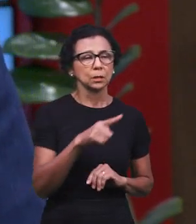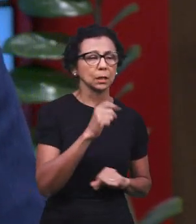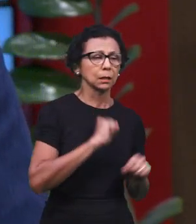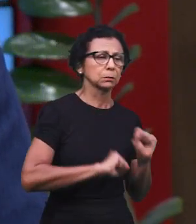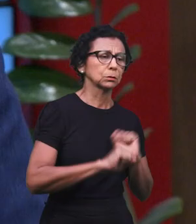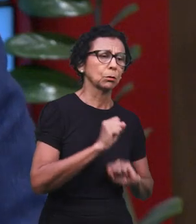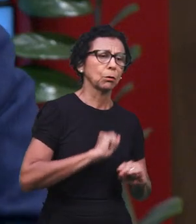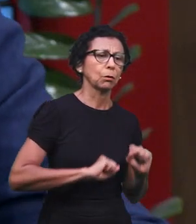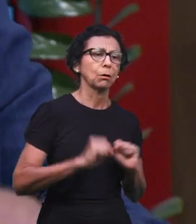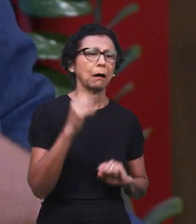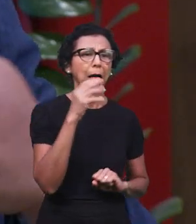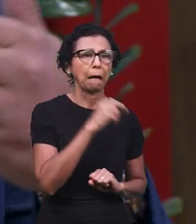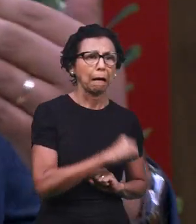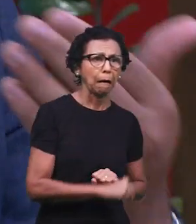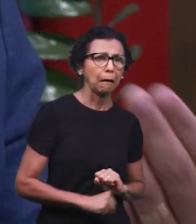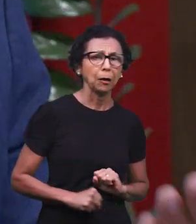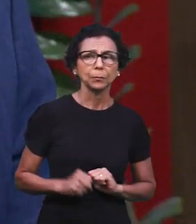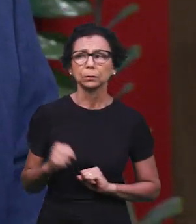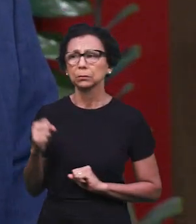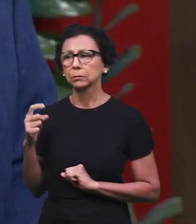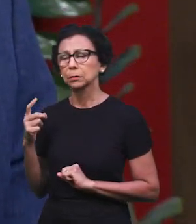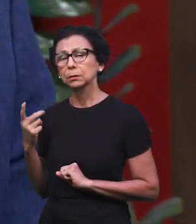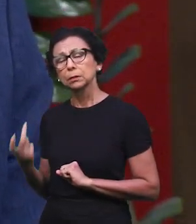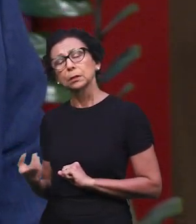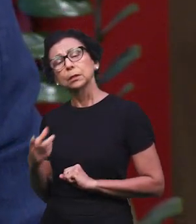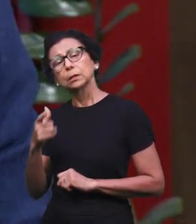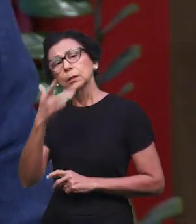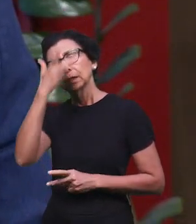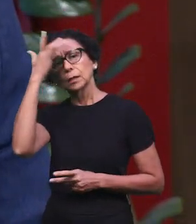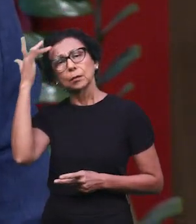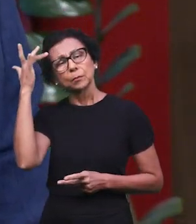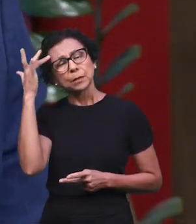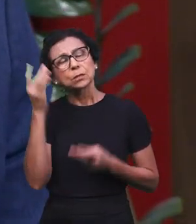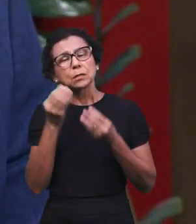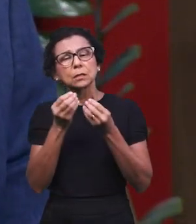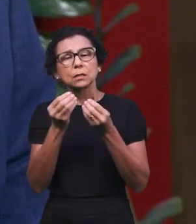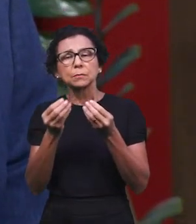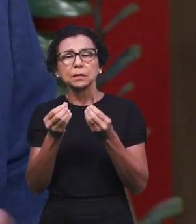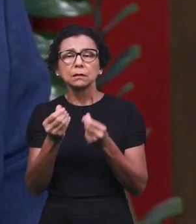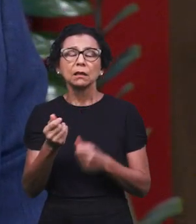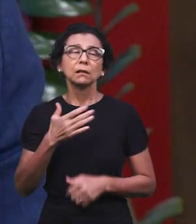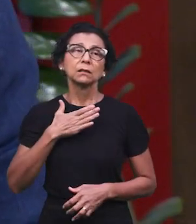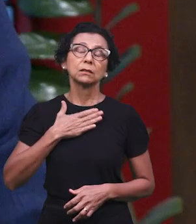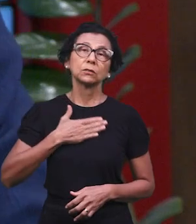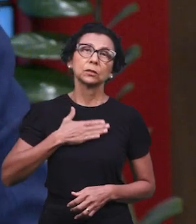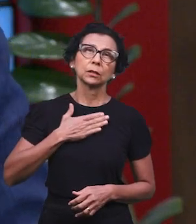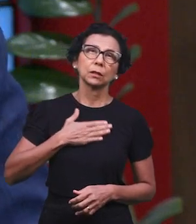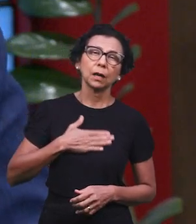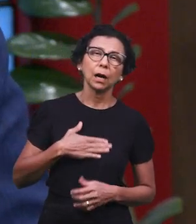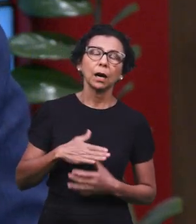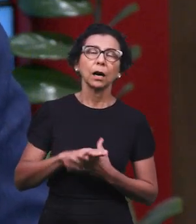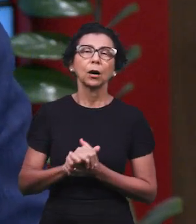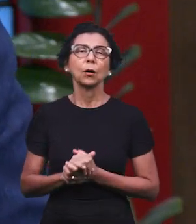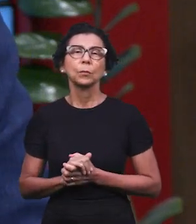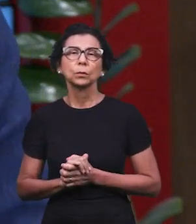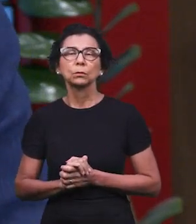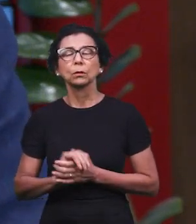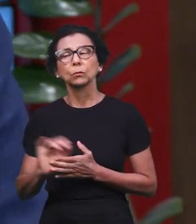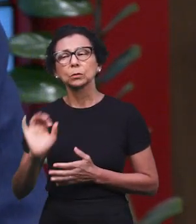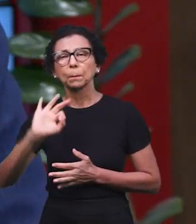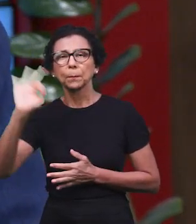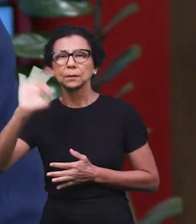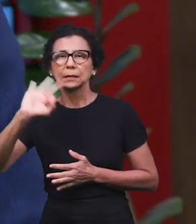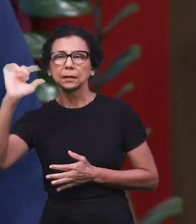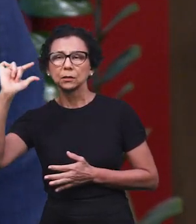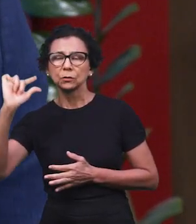mais tranquilo, tem um paciente que tem mais sensibilidade, então a gente usa uma porcentagem menor, então precisa ser um tempo mais demorado para o